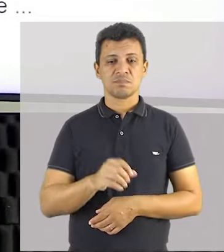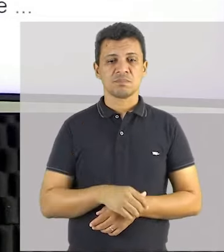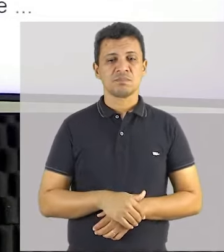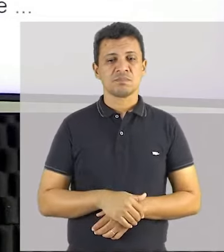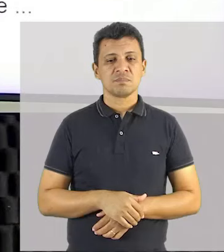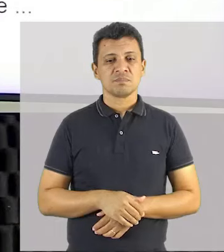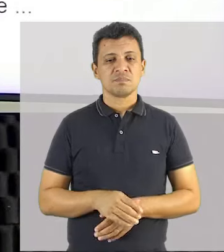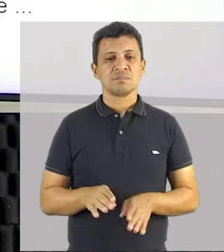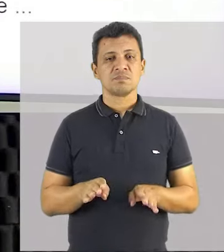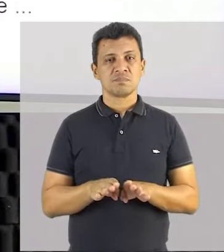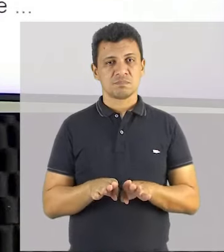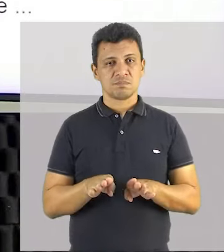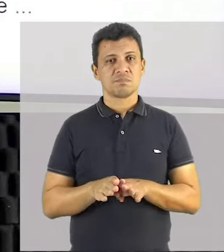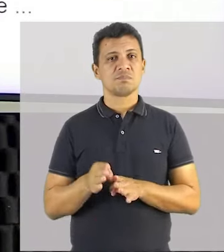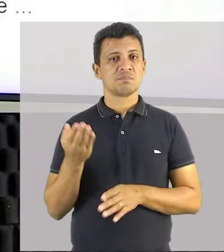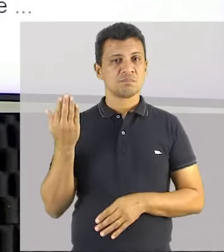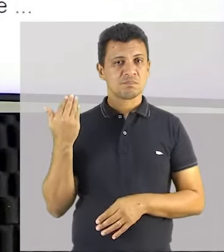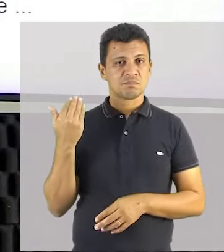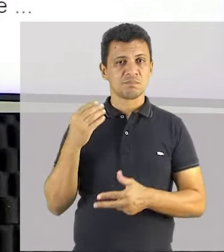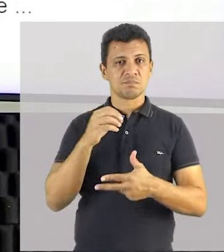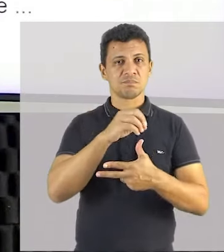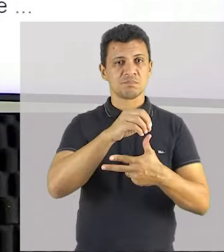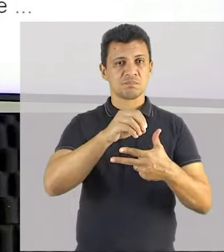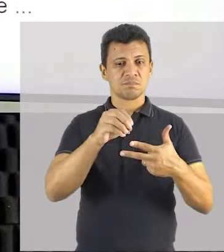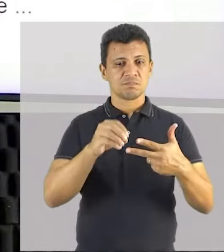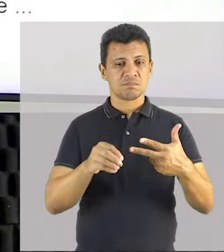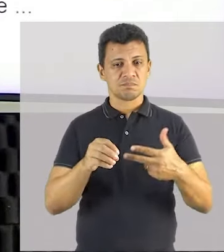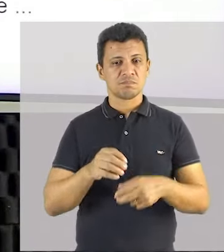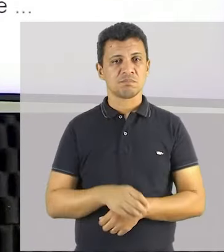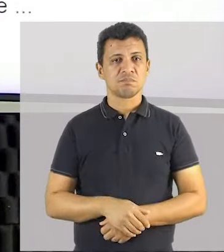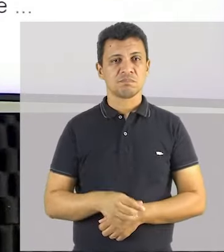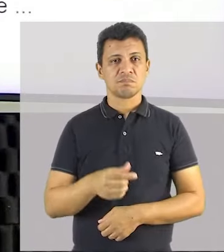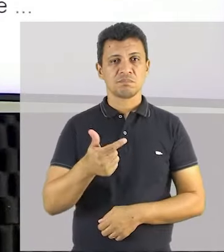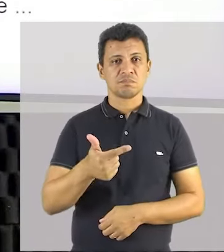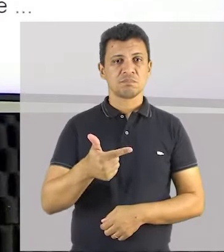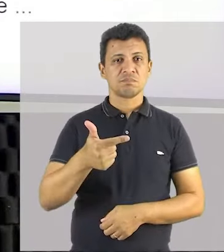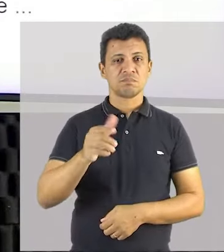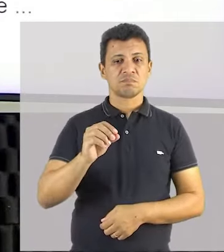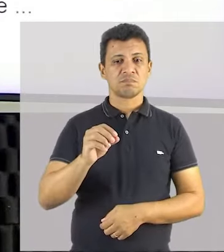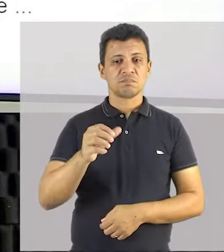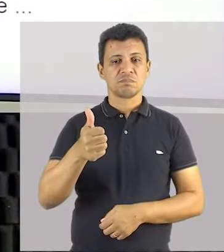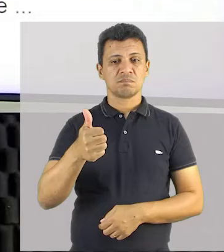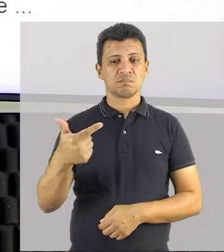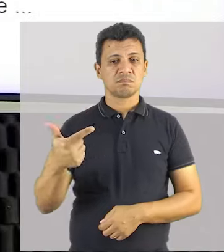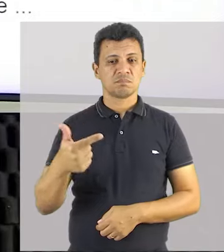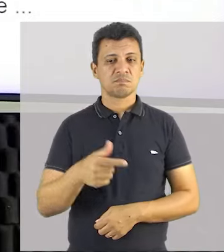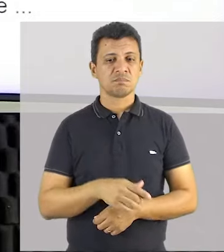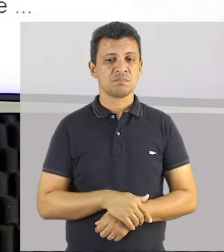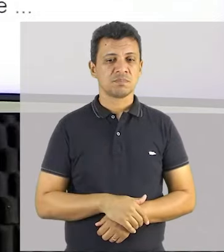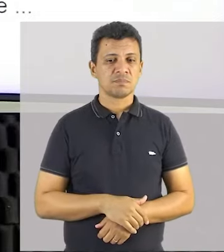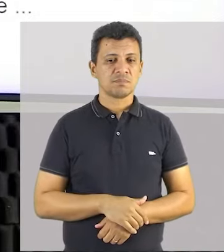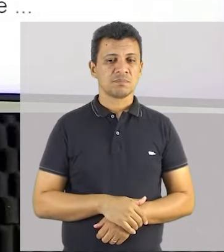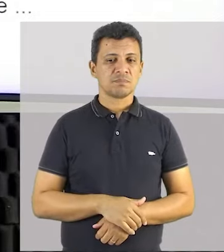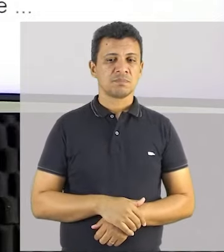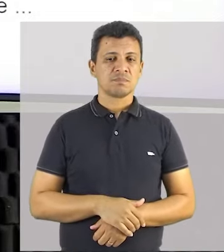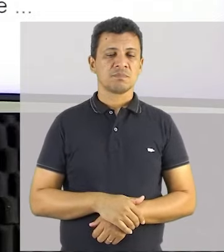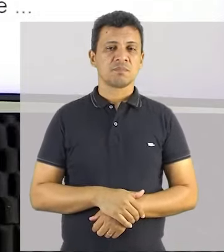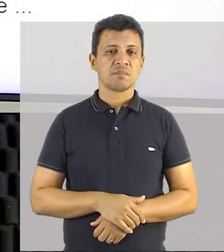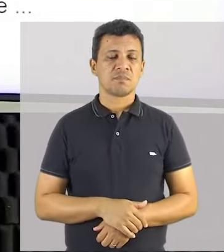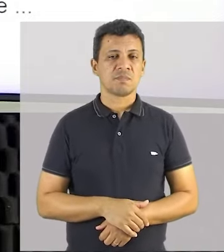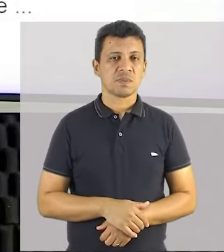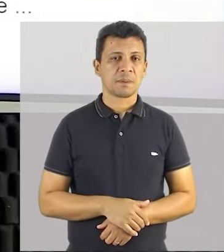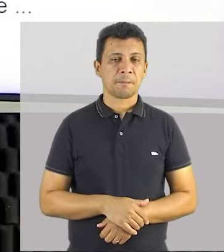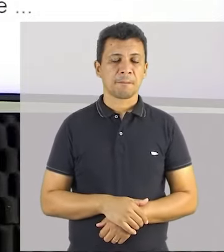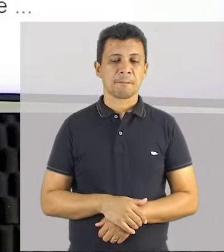né também uma questão do Enem mais uma questão do Enem de 12 né já é uma questão assim já bem mais para trás